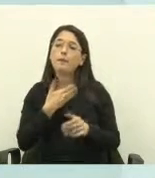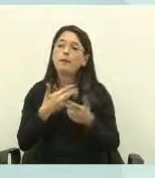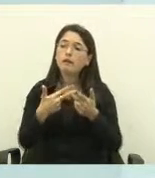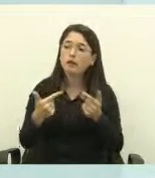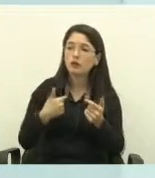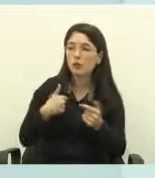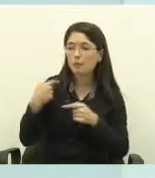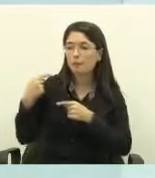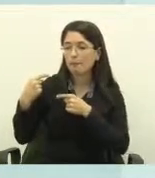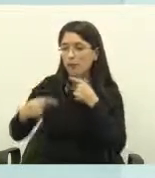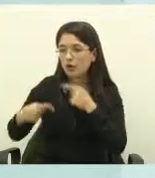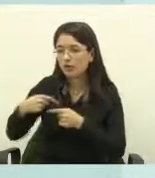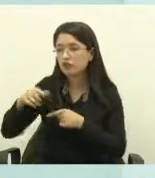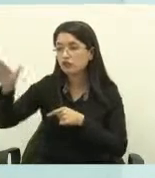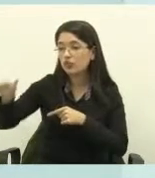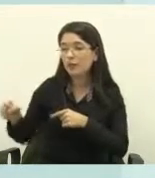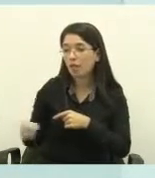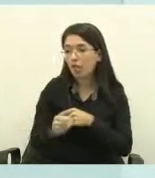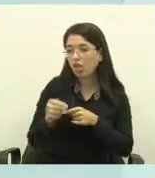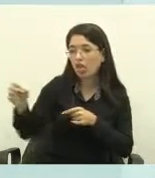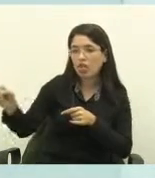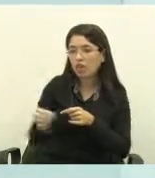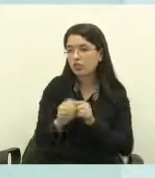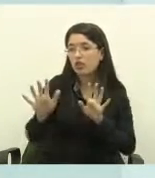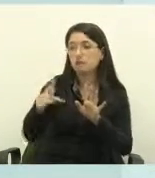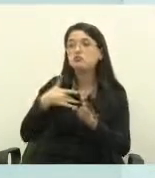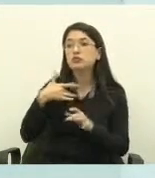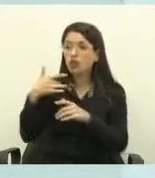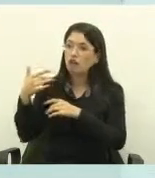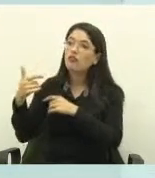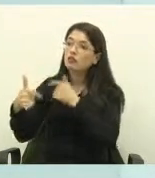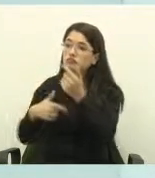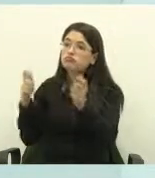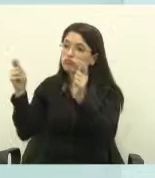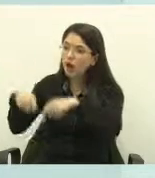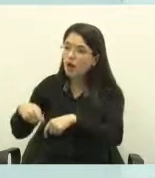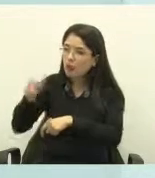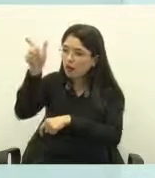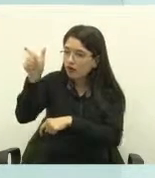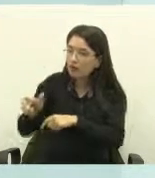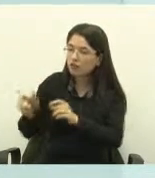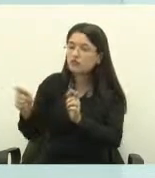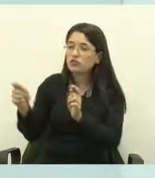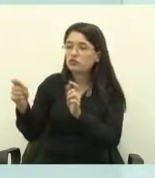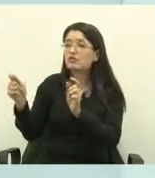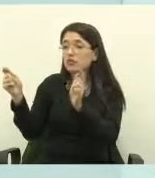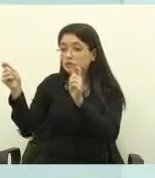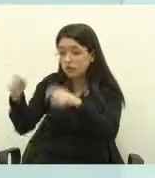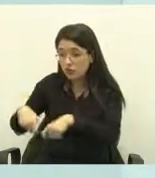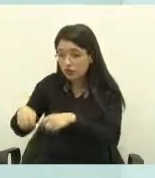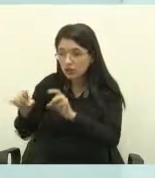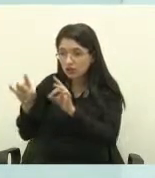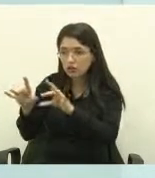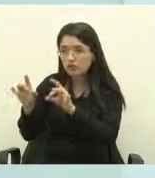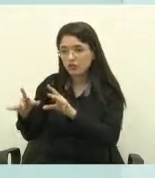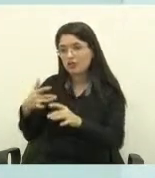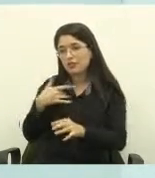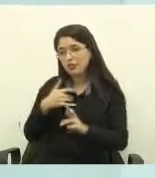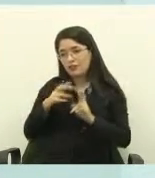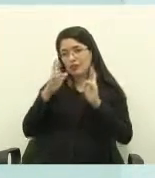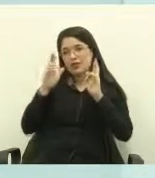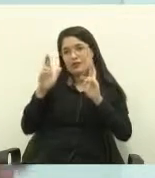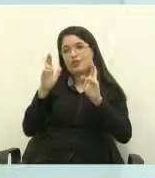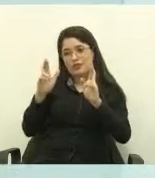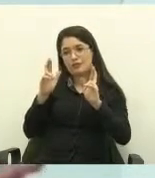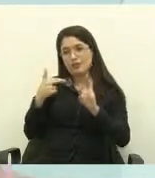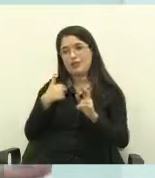com certeza teremos a cidade melhor. Vereador Guti, Vossa Excelência, que é candidato a prefeito, espero que o meu candidato ganhe a eleição, que o senhor não ganha,